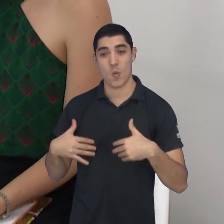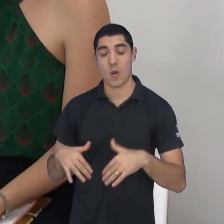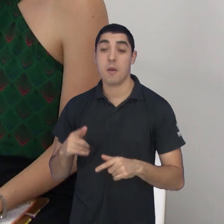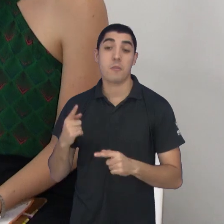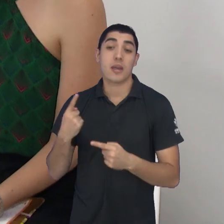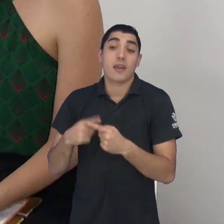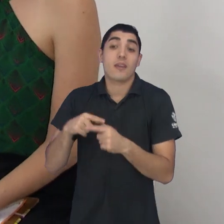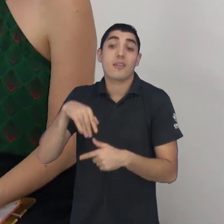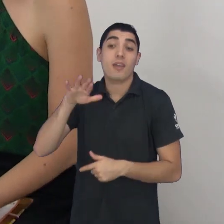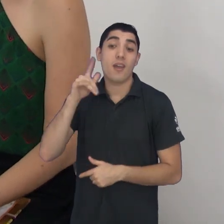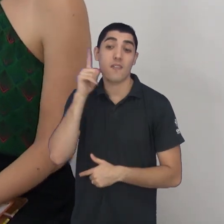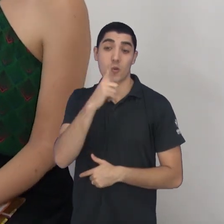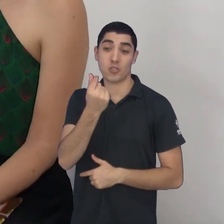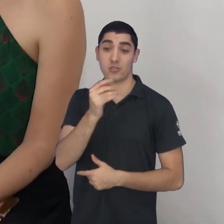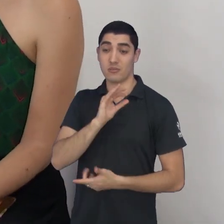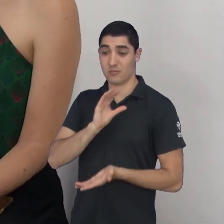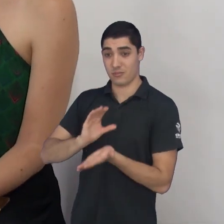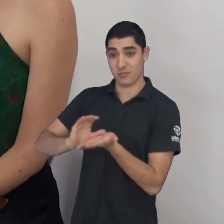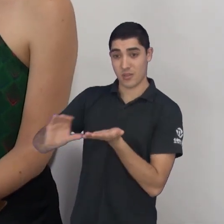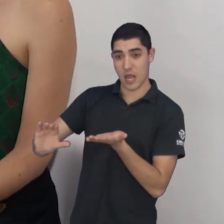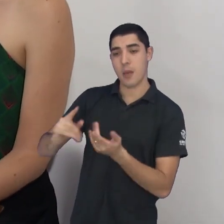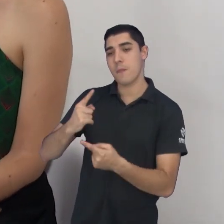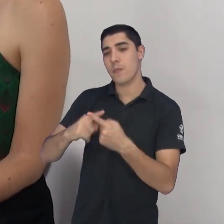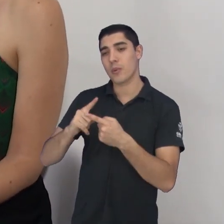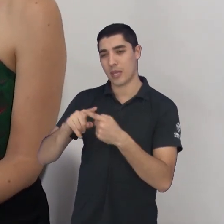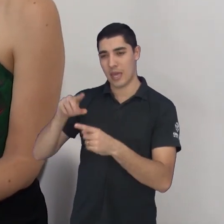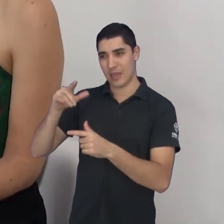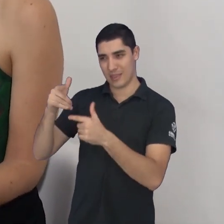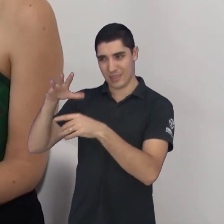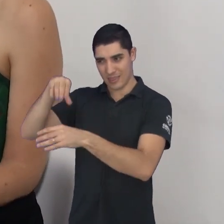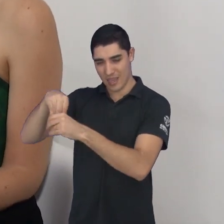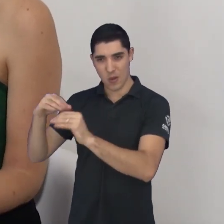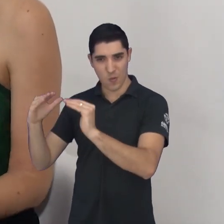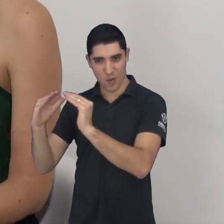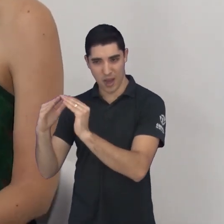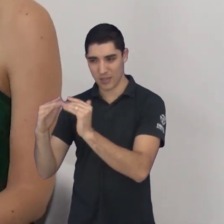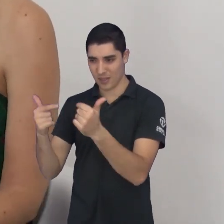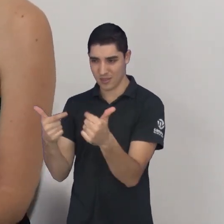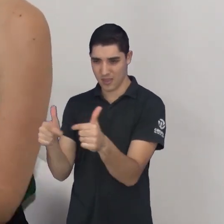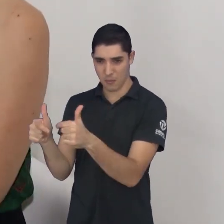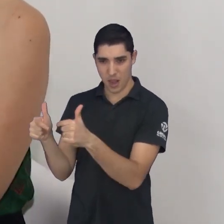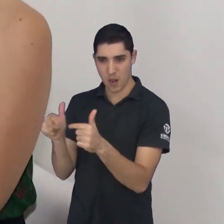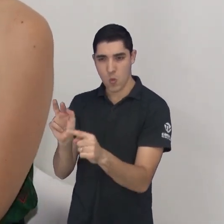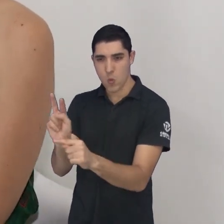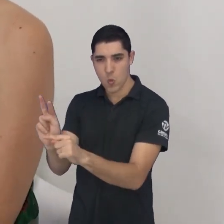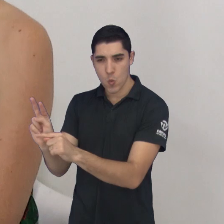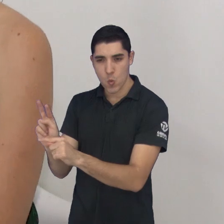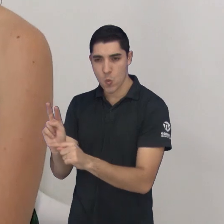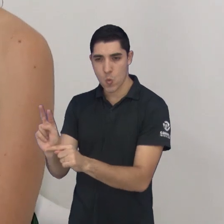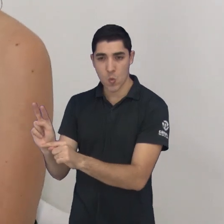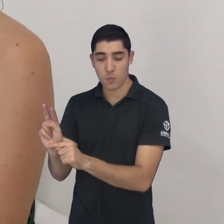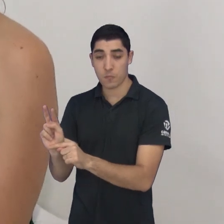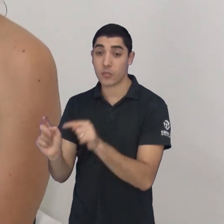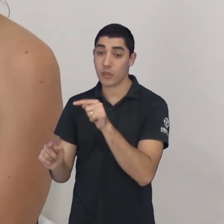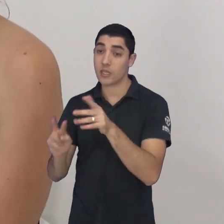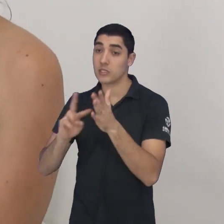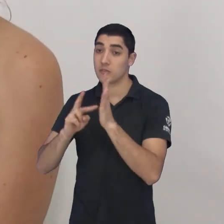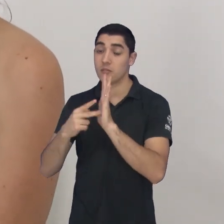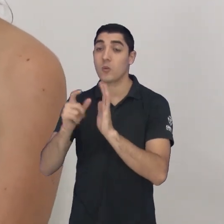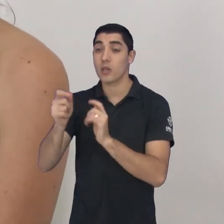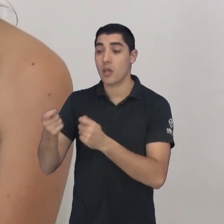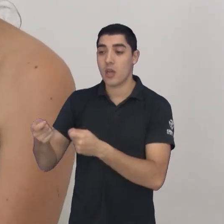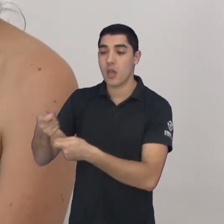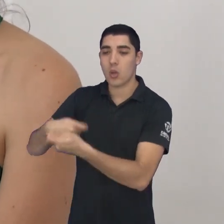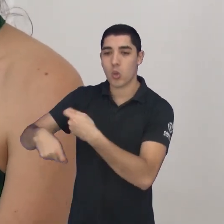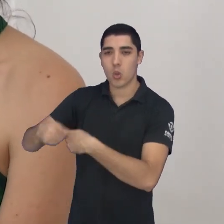bancaria isso, né? Porque muitas vezes quando a gente pensa no trabalho doméstico, né, esse trabalho de cuidado, ele está dentro do que a gente chama de economia do